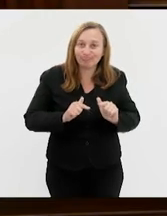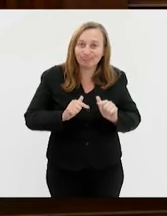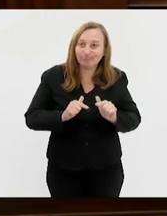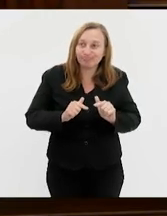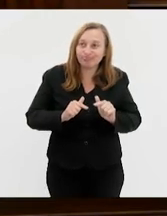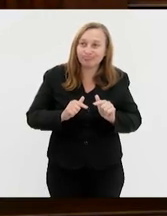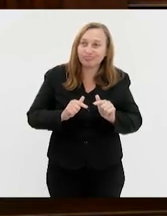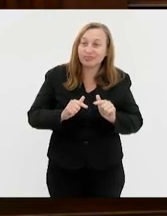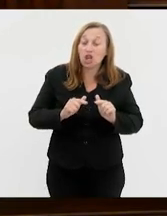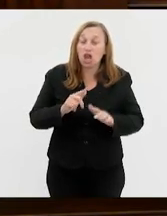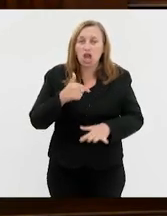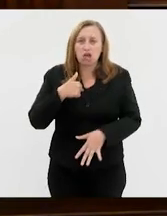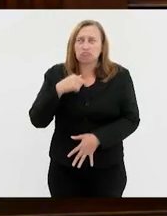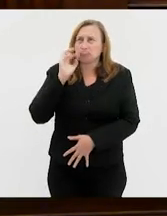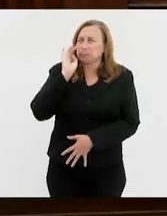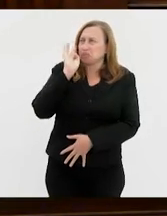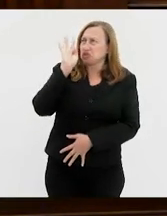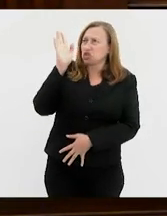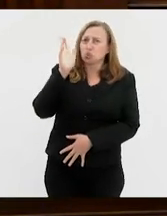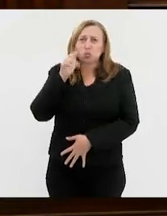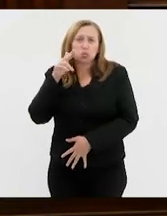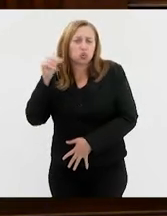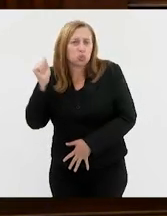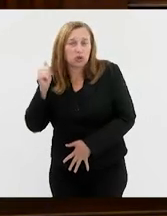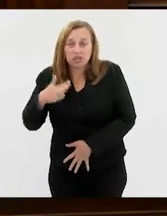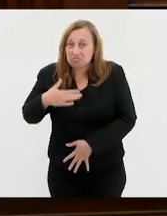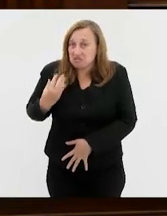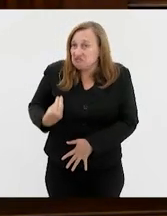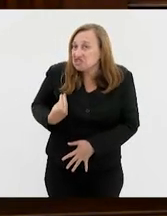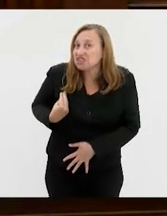Eu nunca imaginei na minha vida